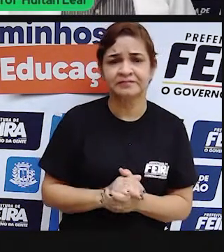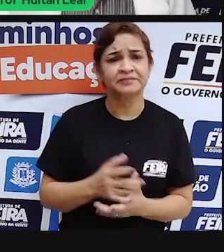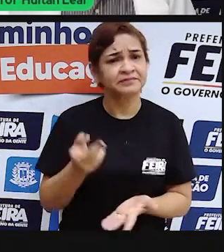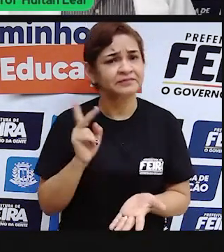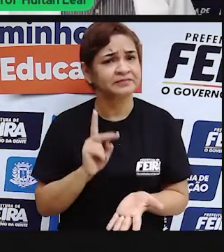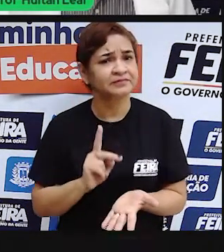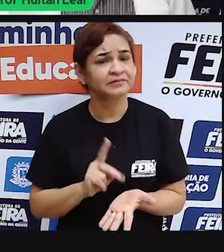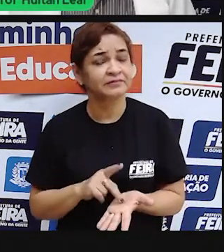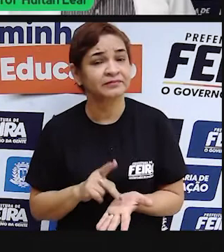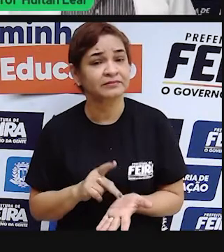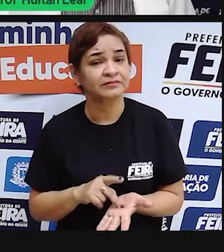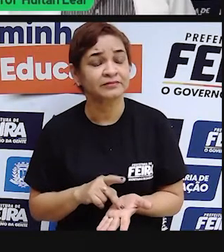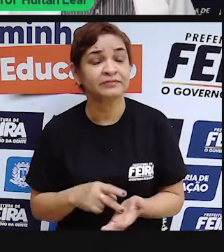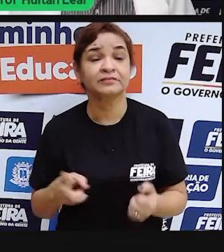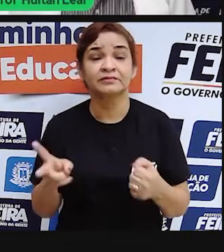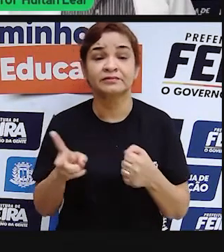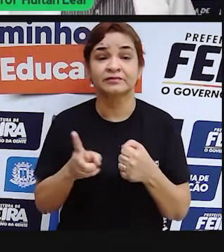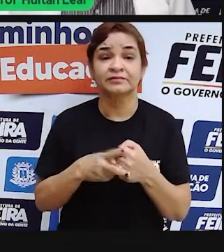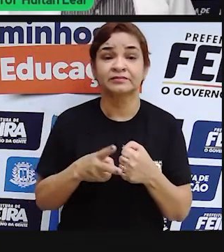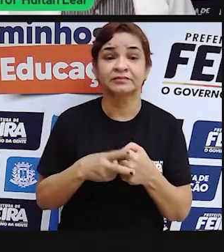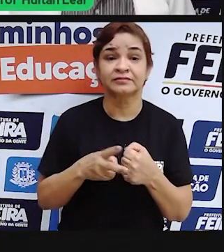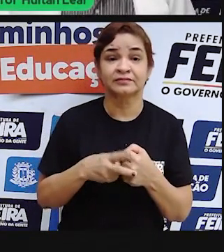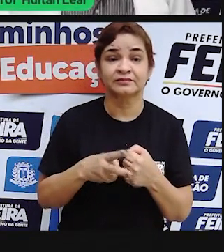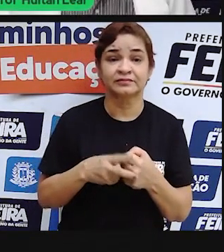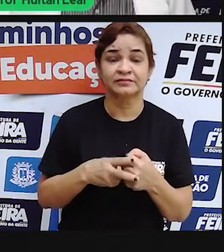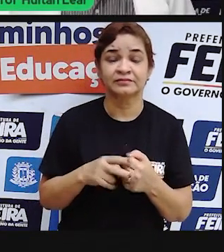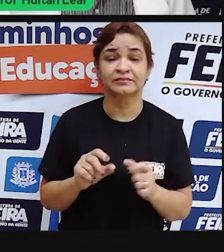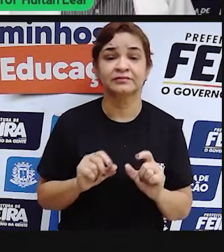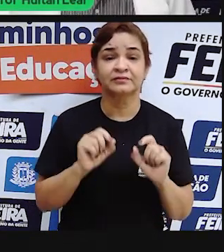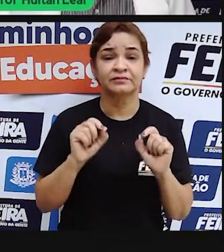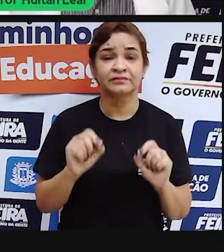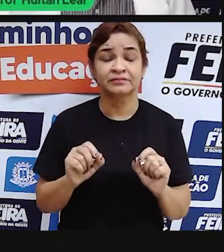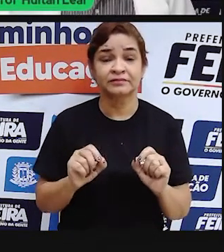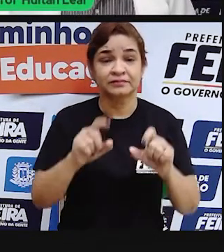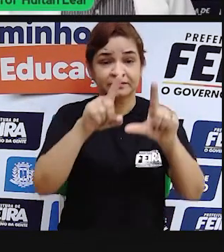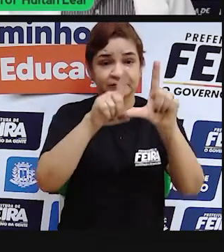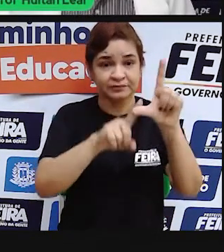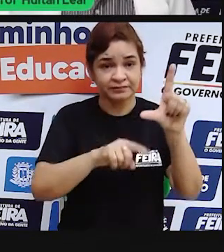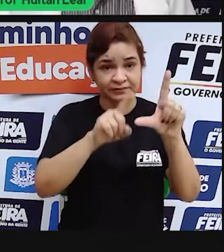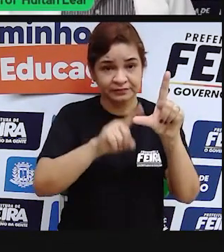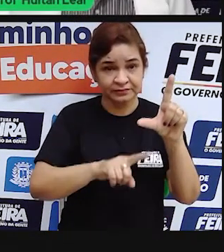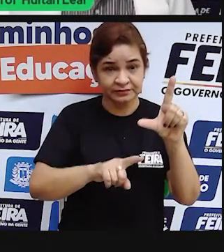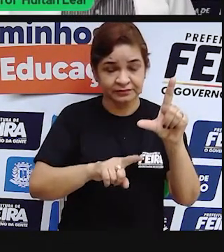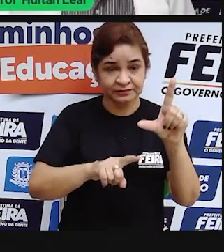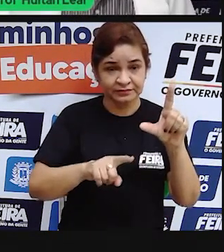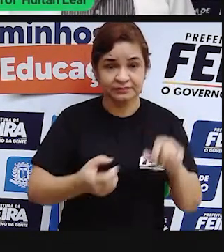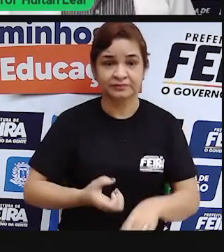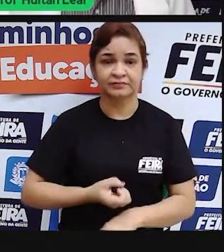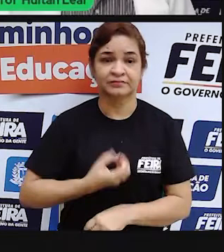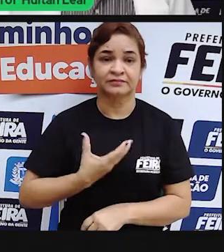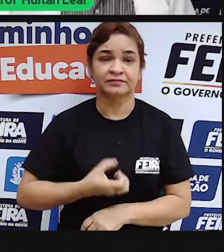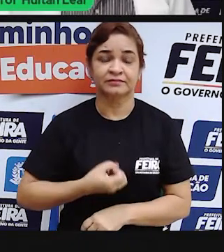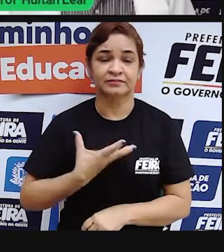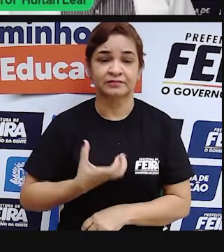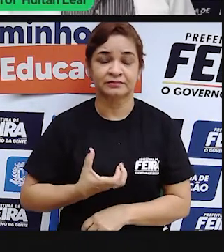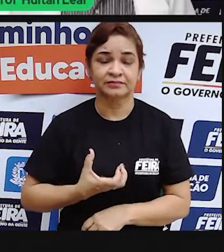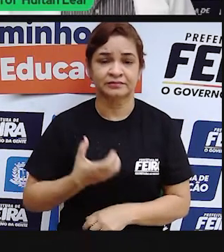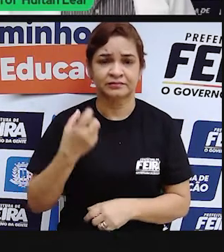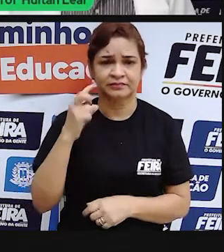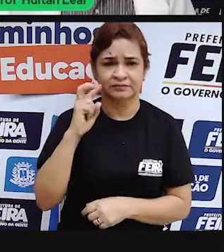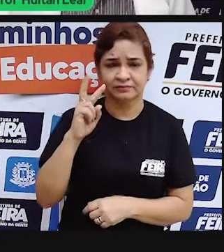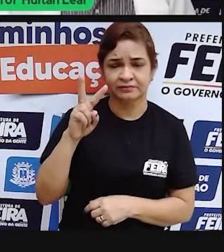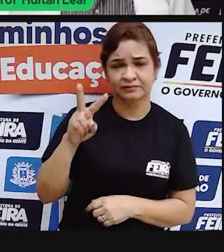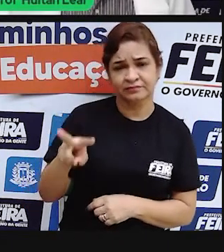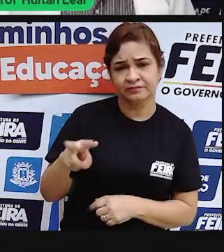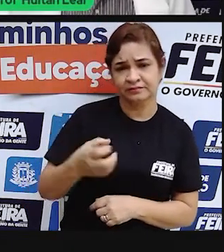verdade, em termos verbais, é a letra da música, que é o poema. E como nós vimos,